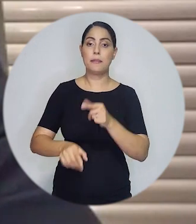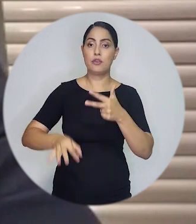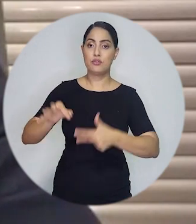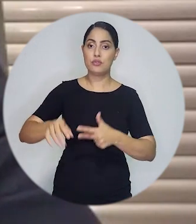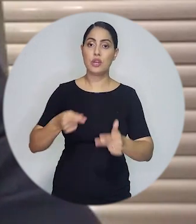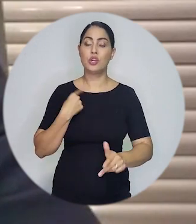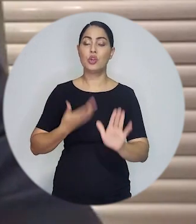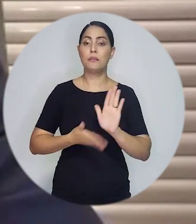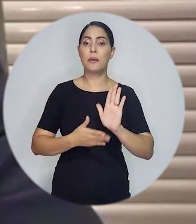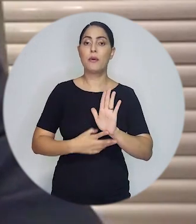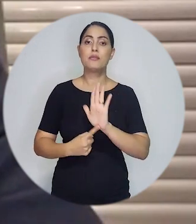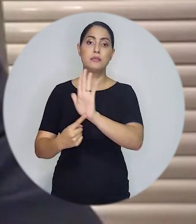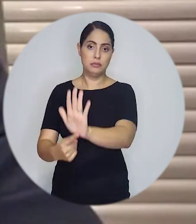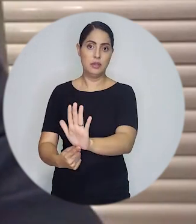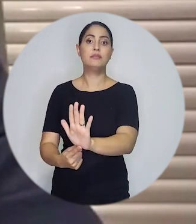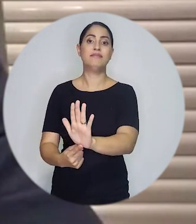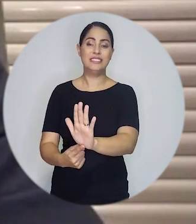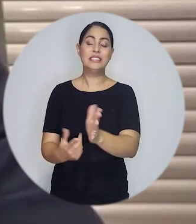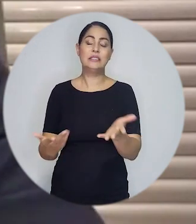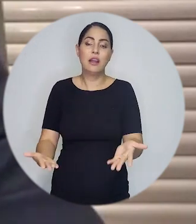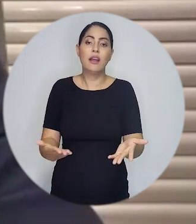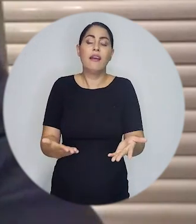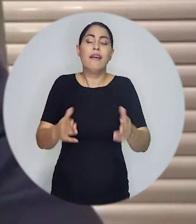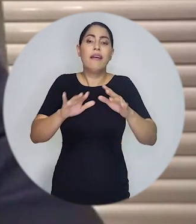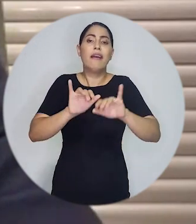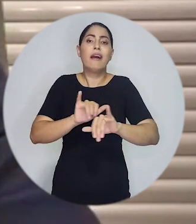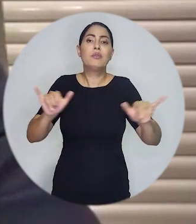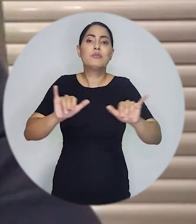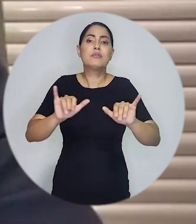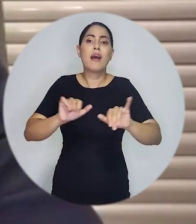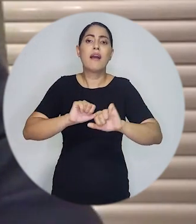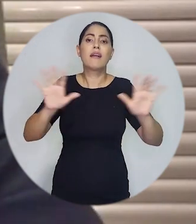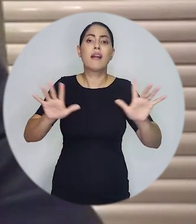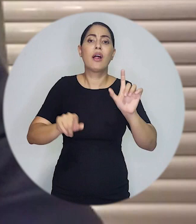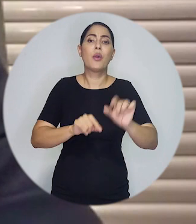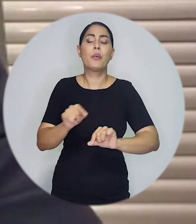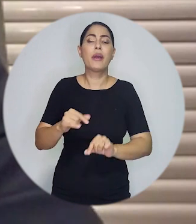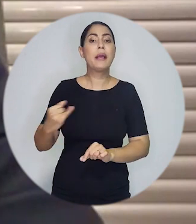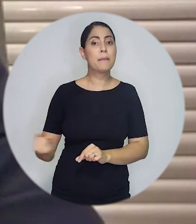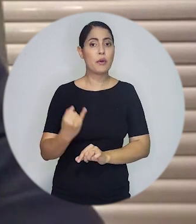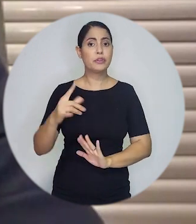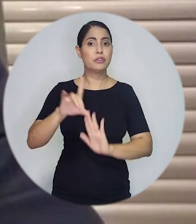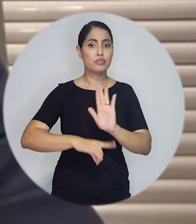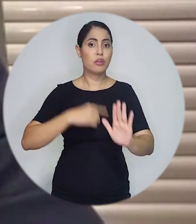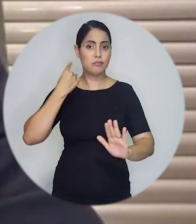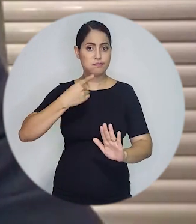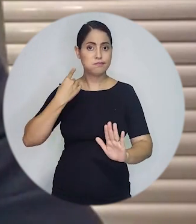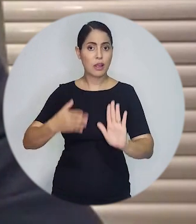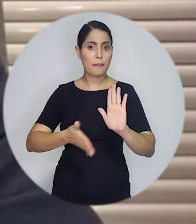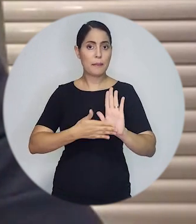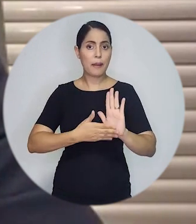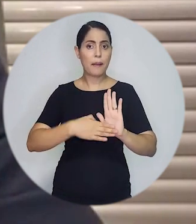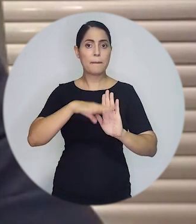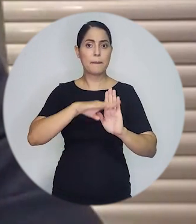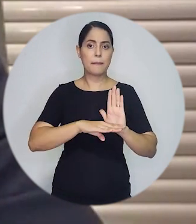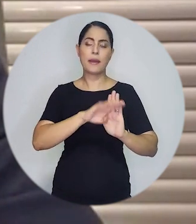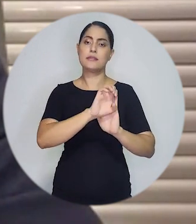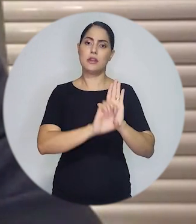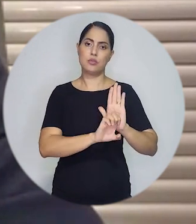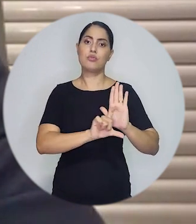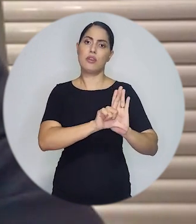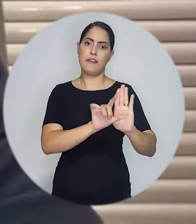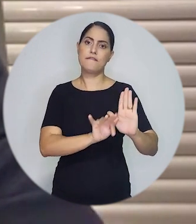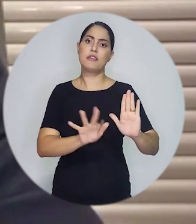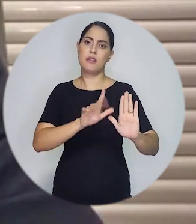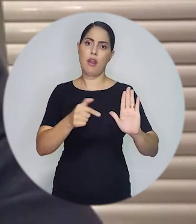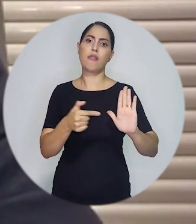Público, Judiciário, e levar proposições, no sentido de dizer da importância das autoridades públicas conhecer os direitos da advocacia